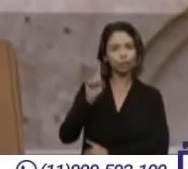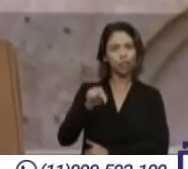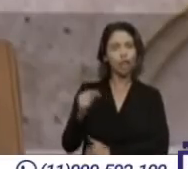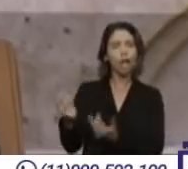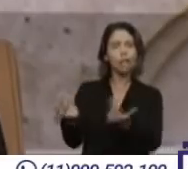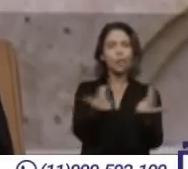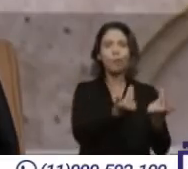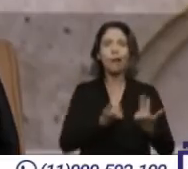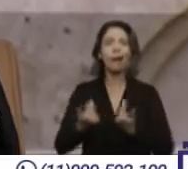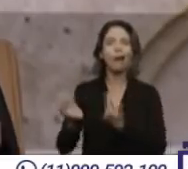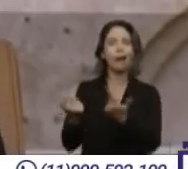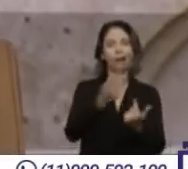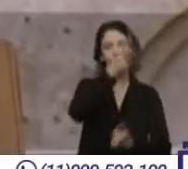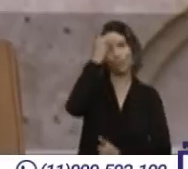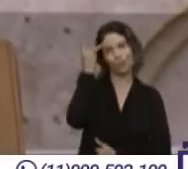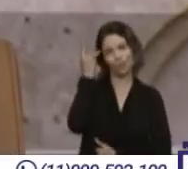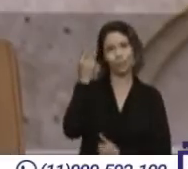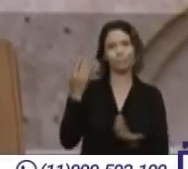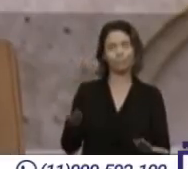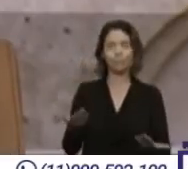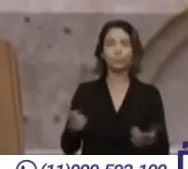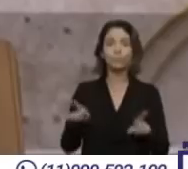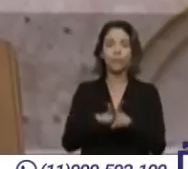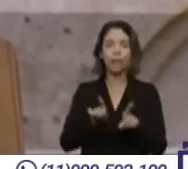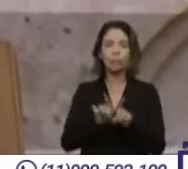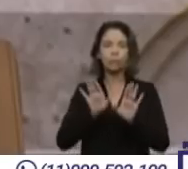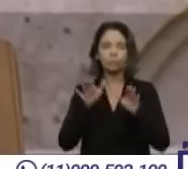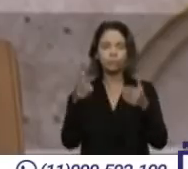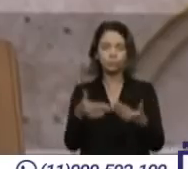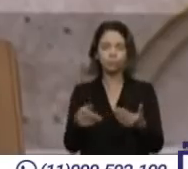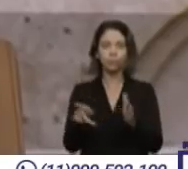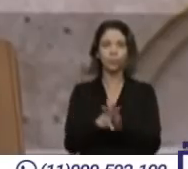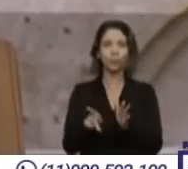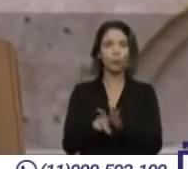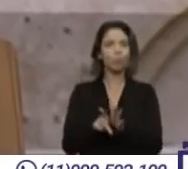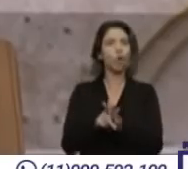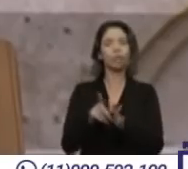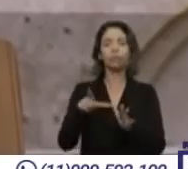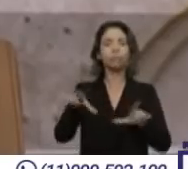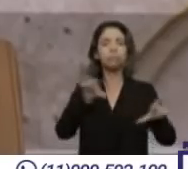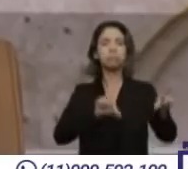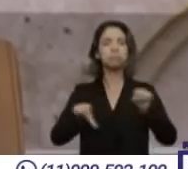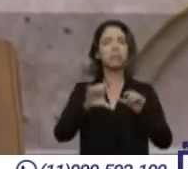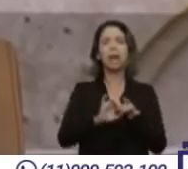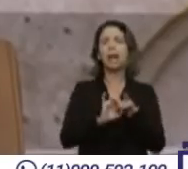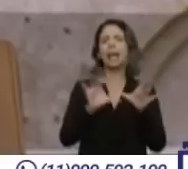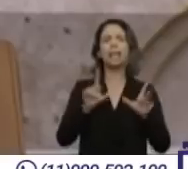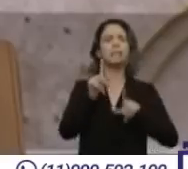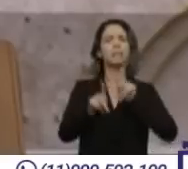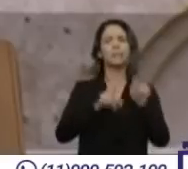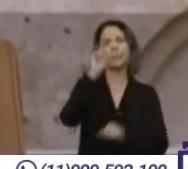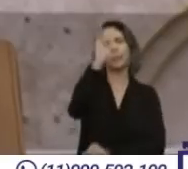igualdade entre as pessoas, de estrita observância da laicidade do Estado brasileiro,